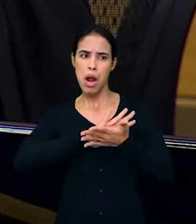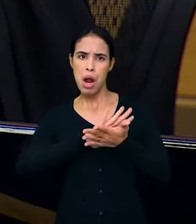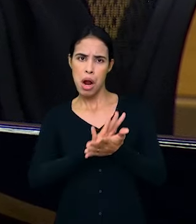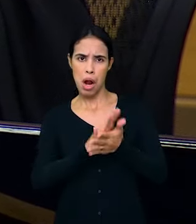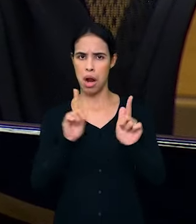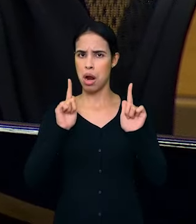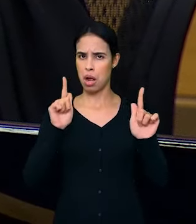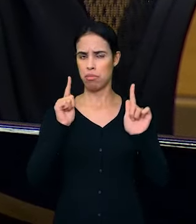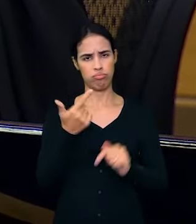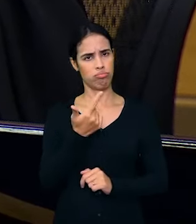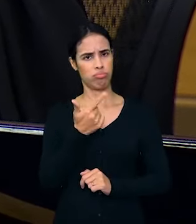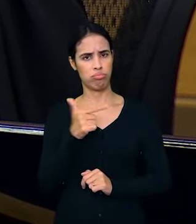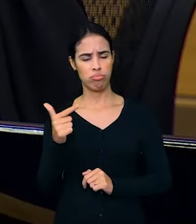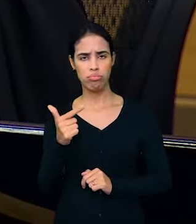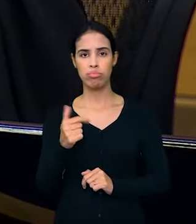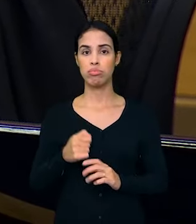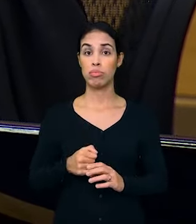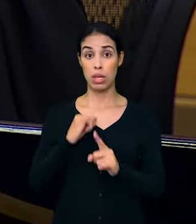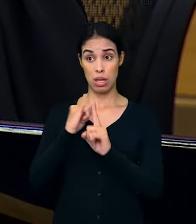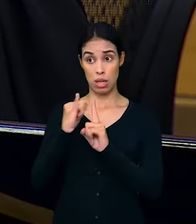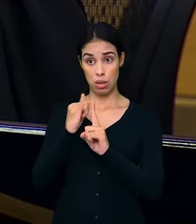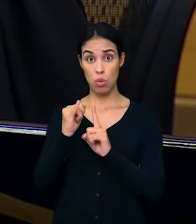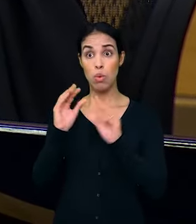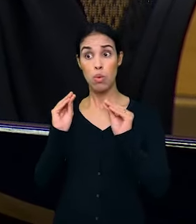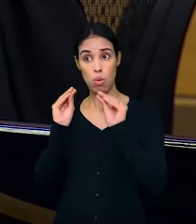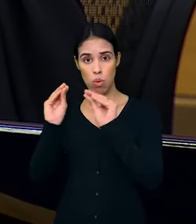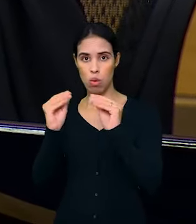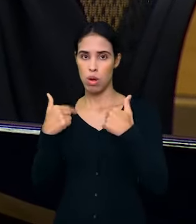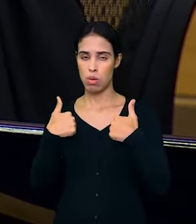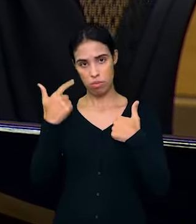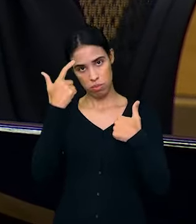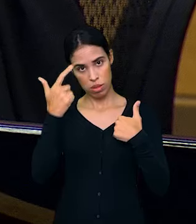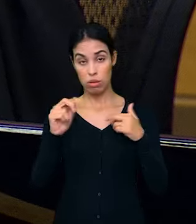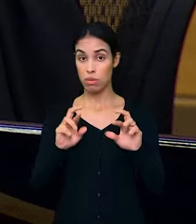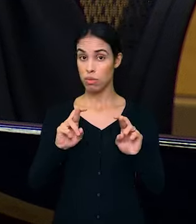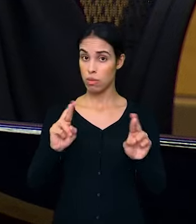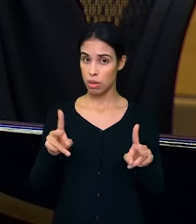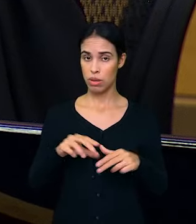houve abusividade, conforme o eminente relator examina,